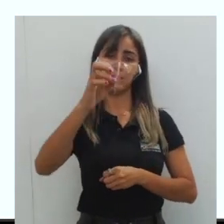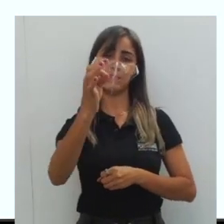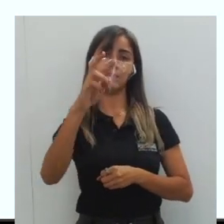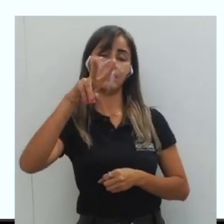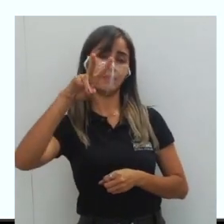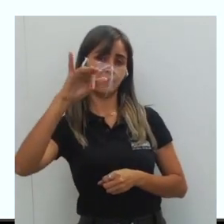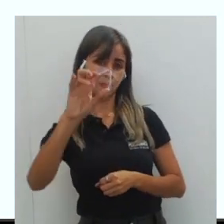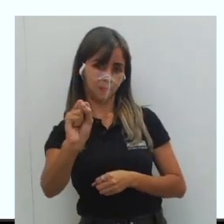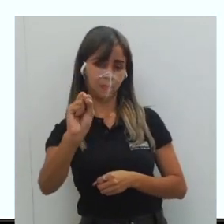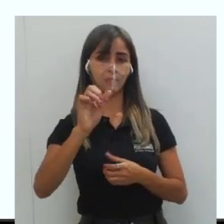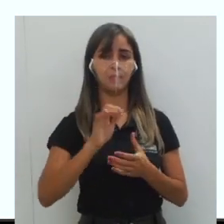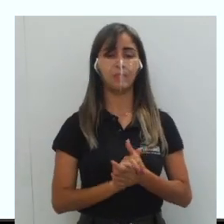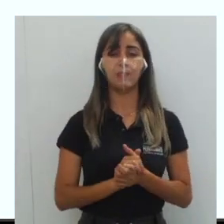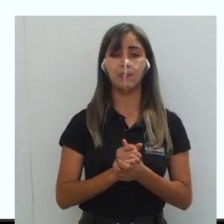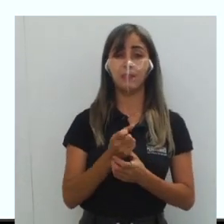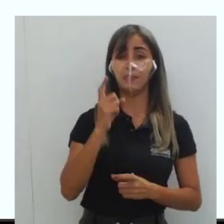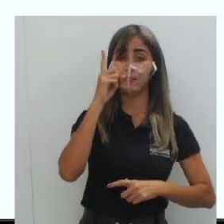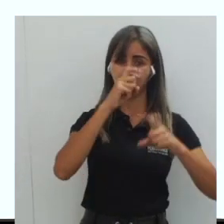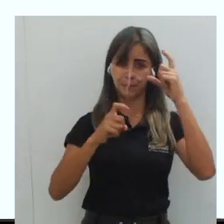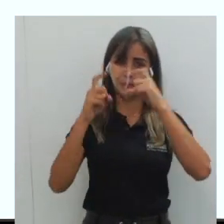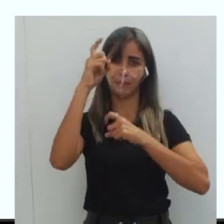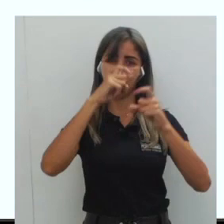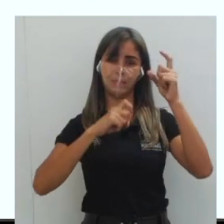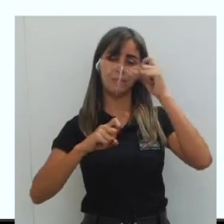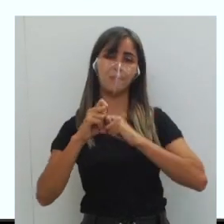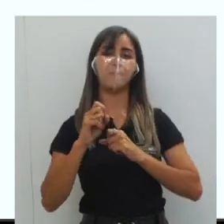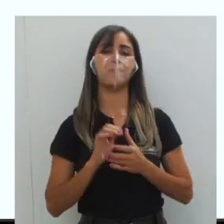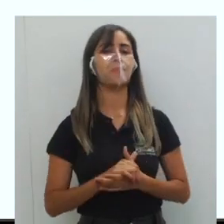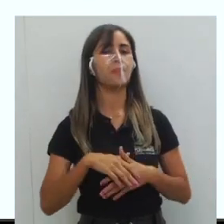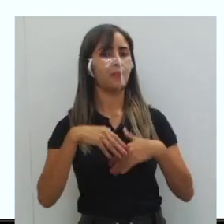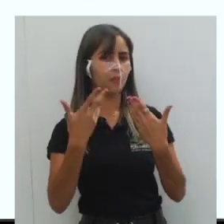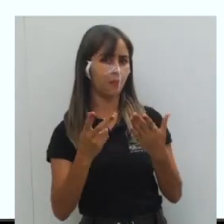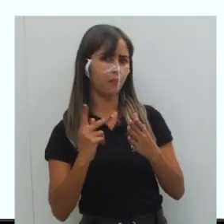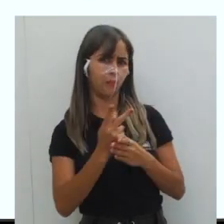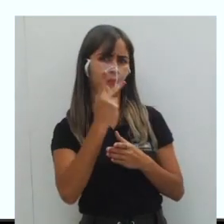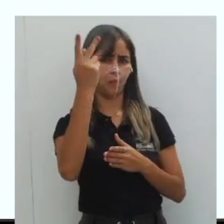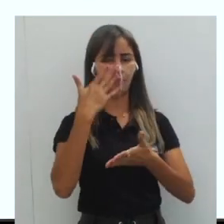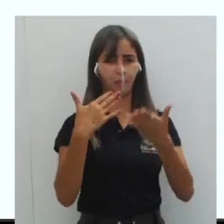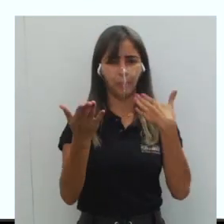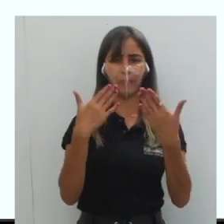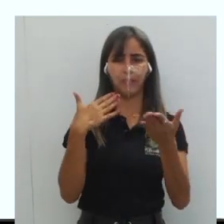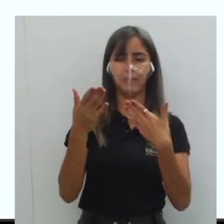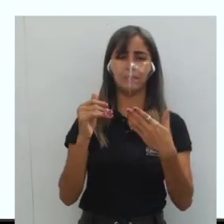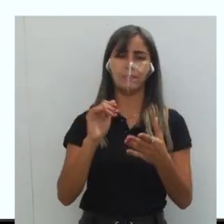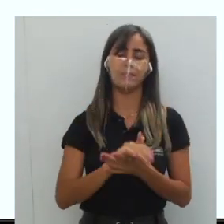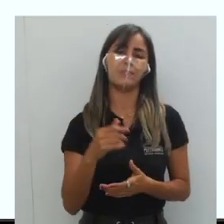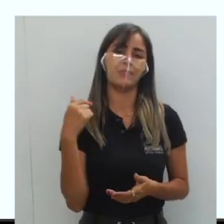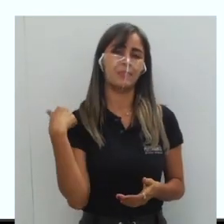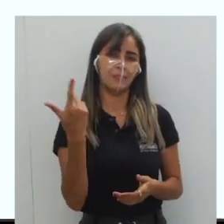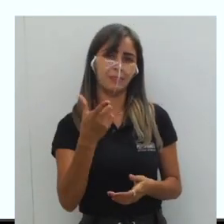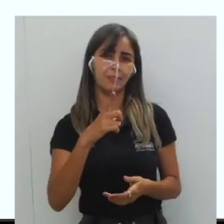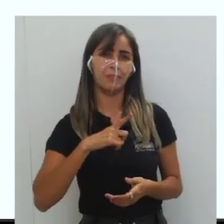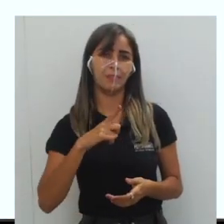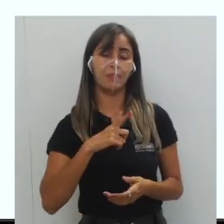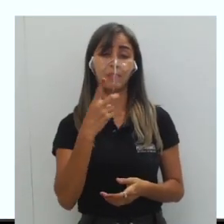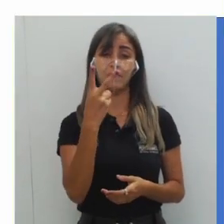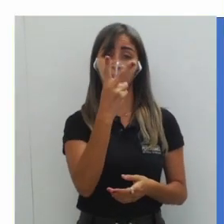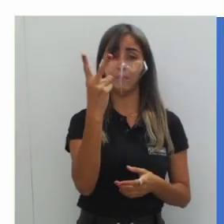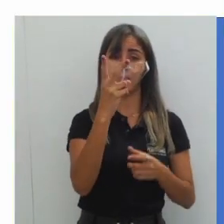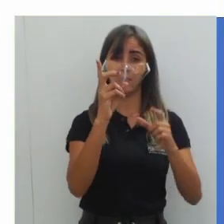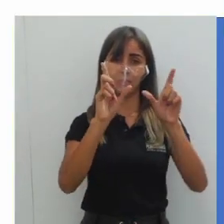que são qualificadores que expressam algum valor daquilo que é comparado. E nós temos